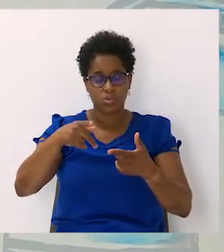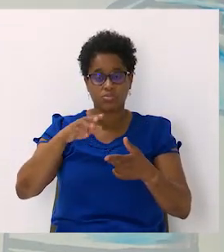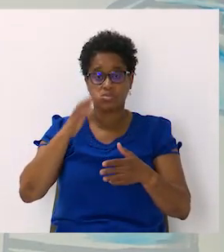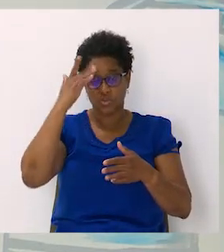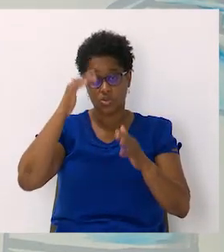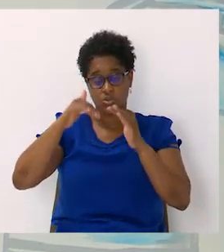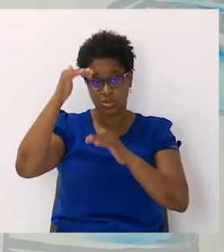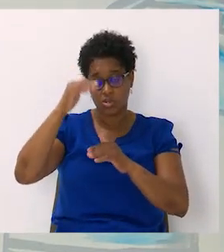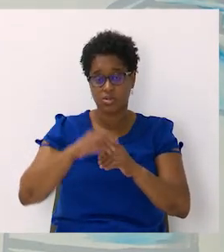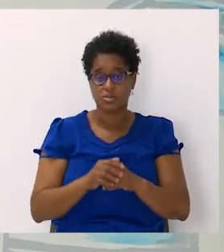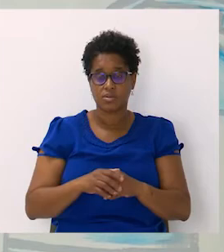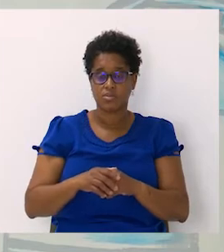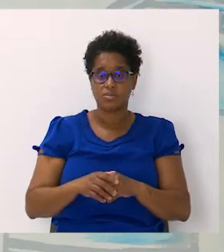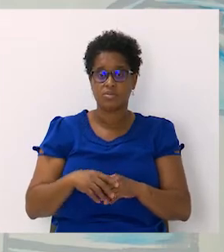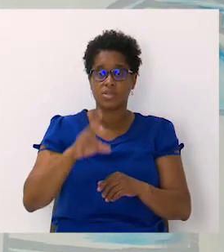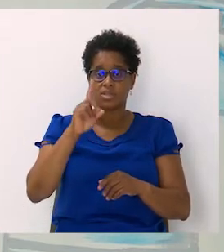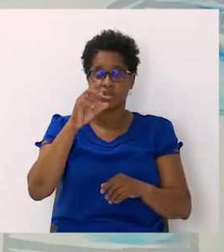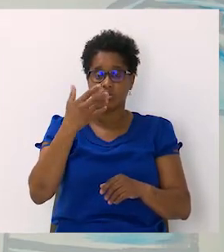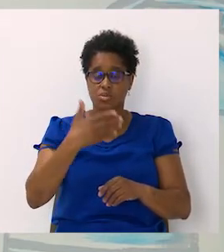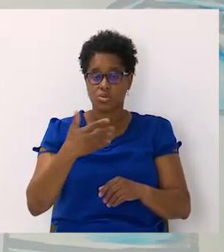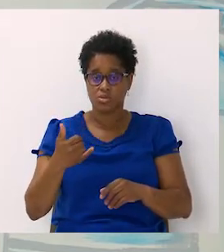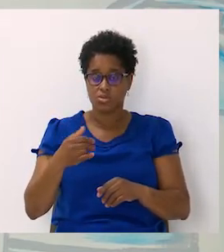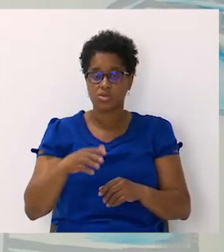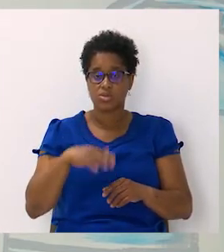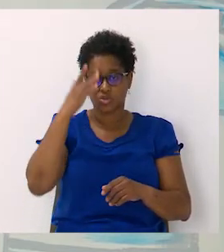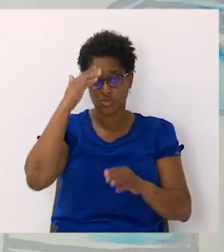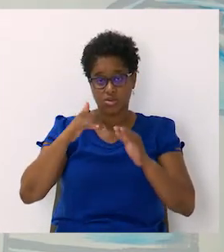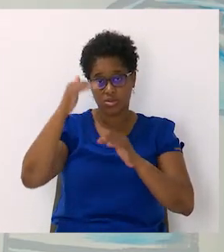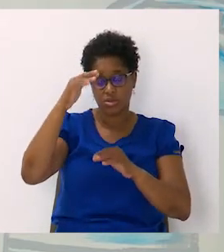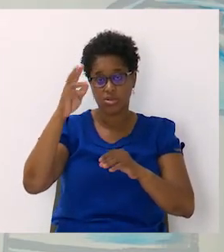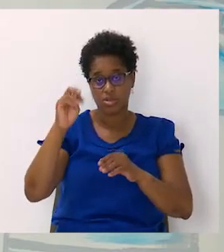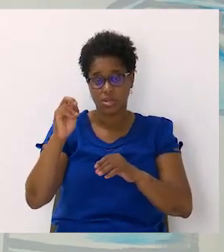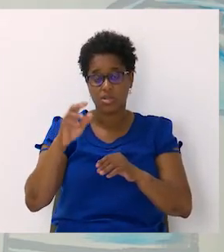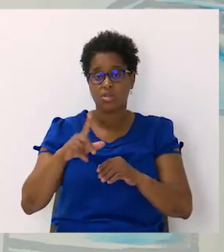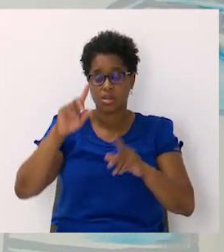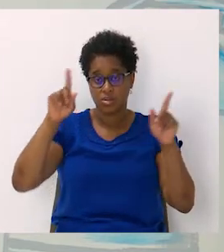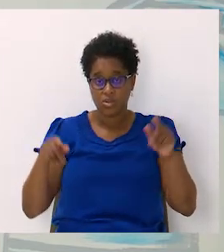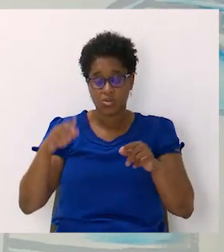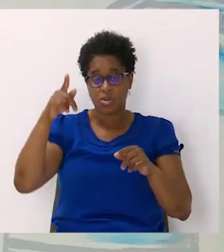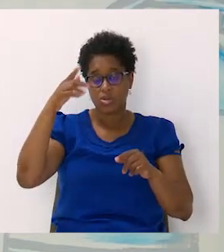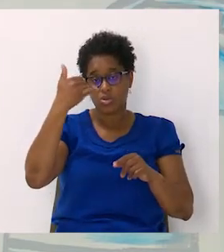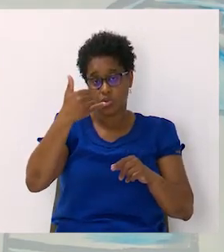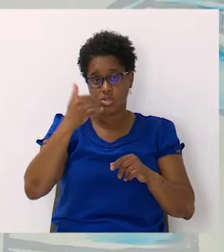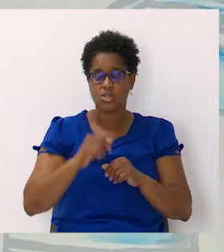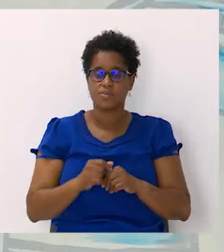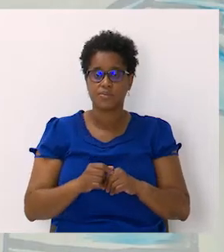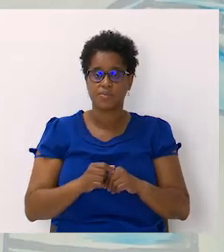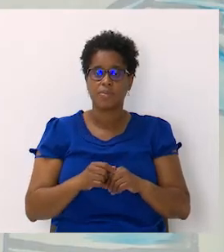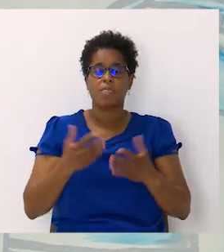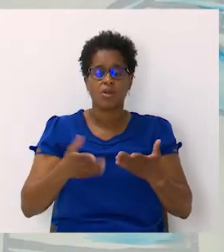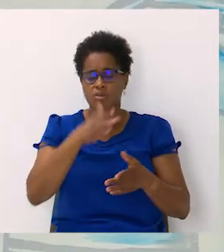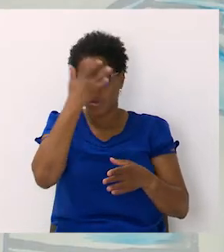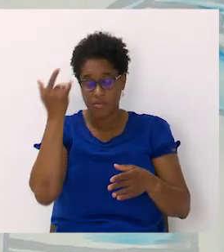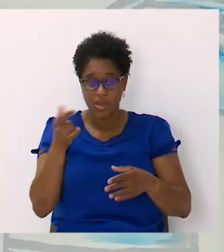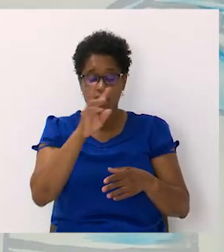expoente. 6 sobre 12 de expoente 3, ainda de expoente 2.